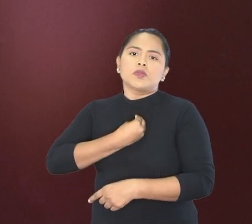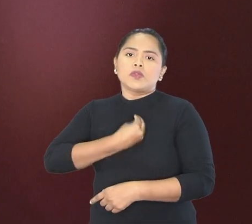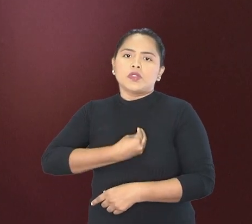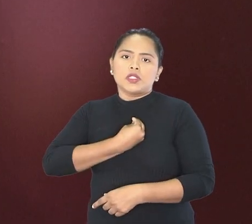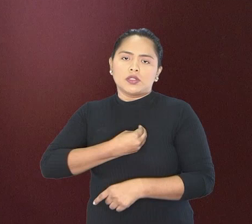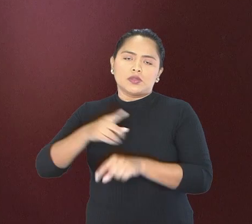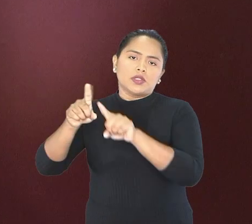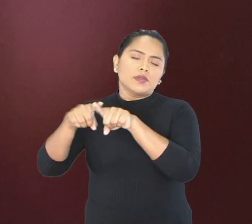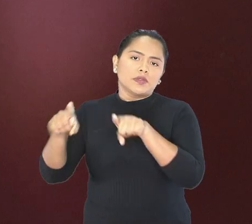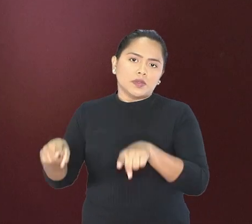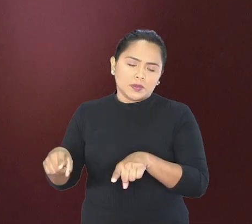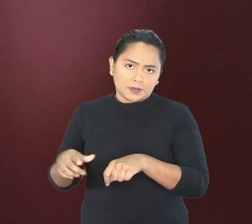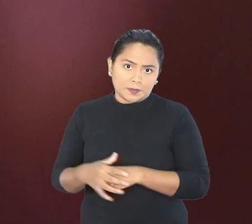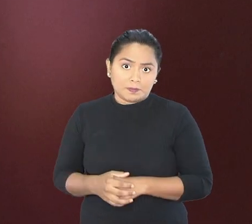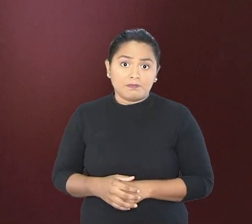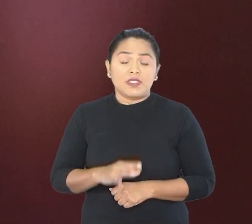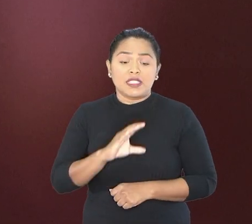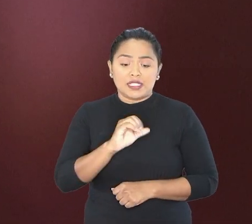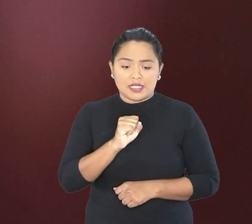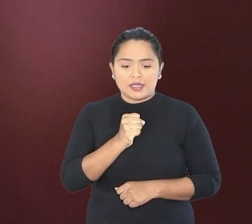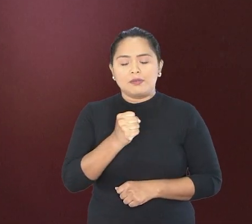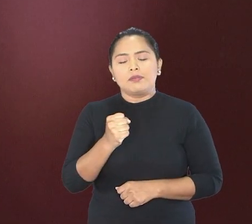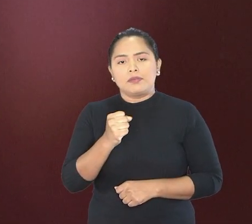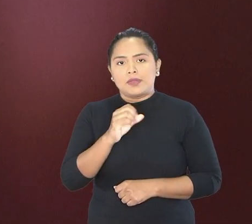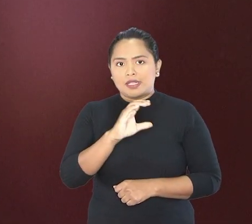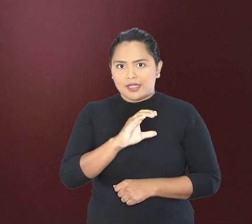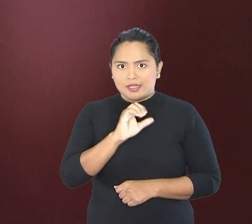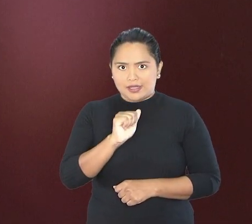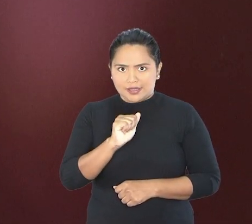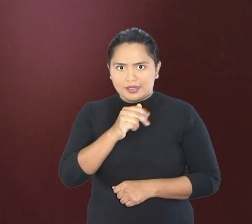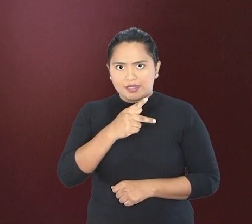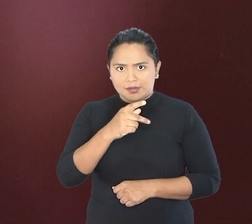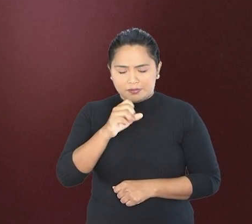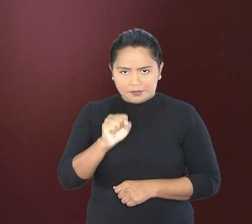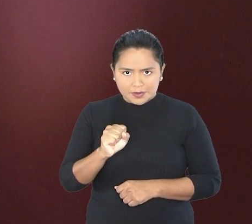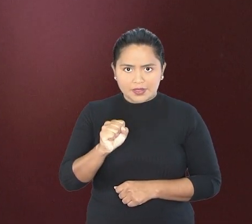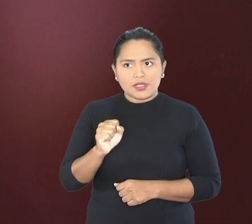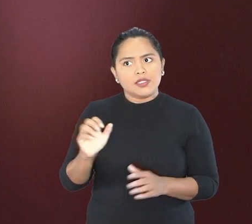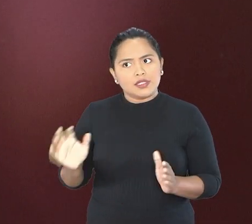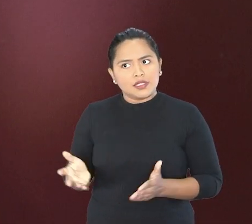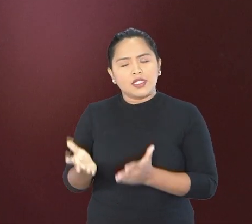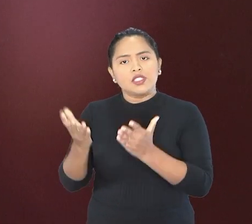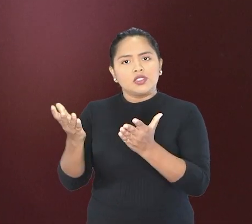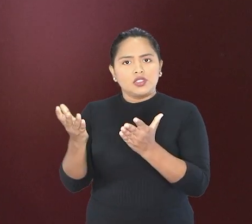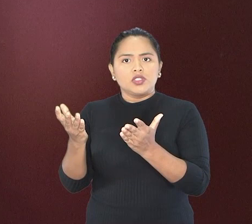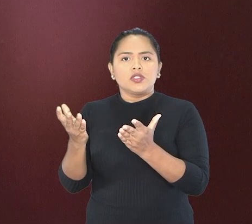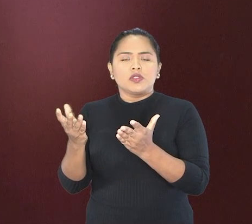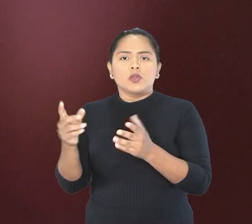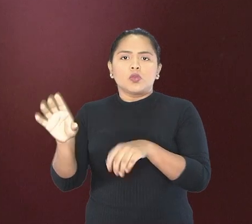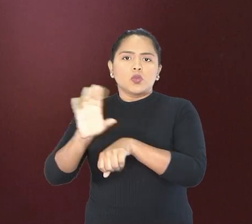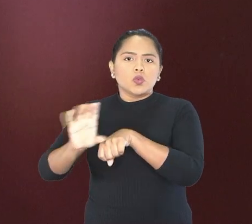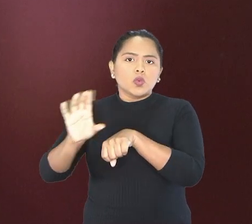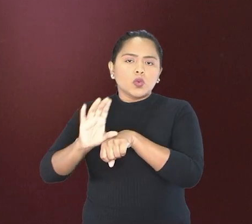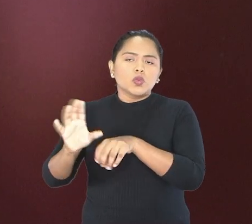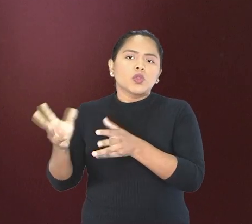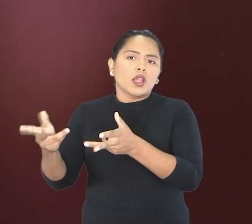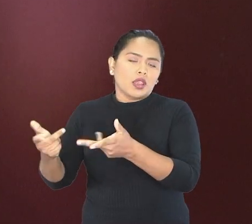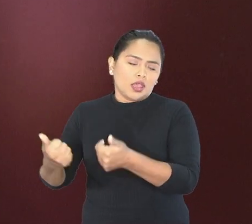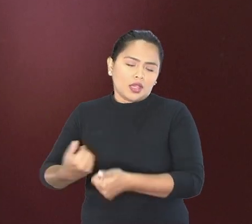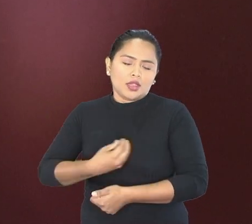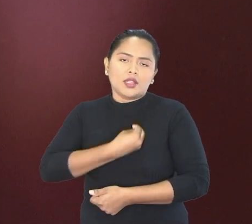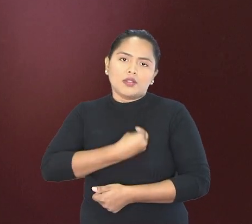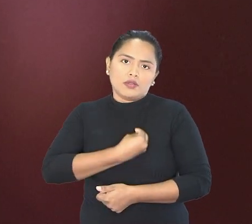ela incentiva que os servidores façam os cursos relacionados à qualidade de vida para que a gente tenha esse bem-estar dentro do nosso ambiente de